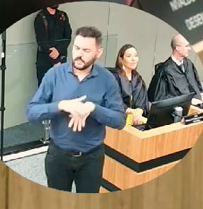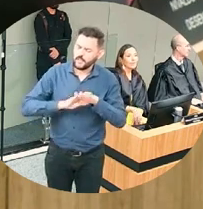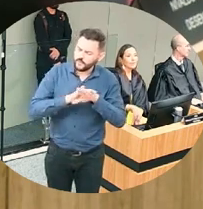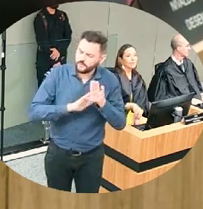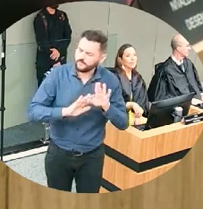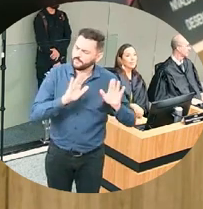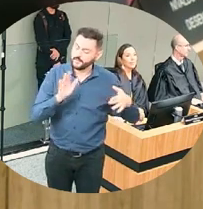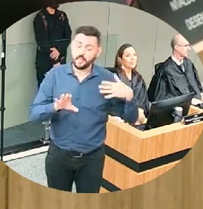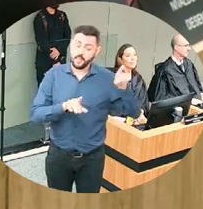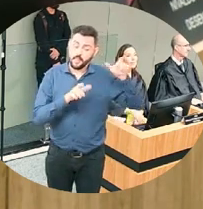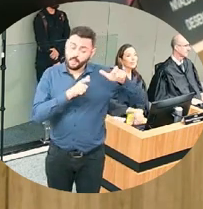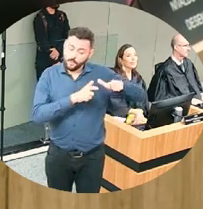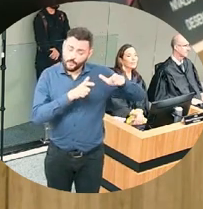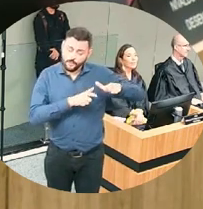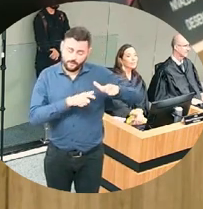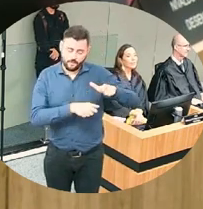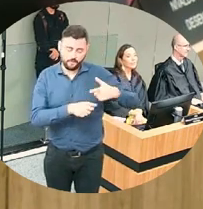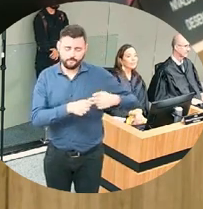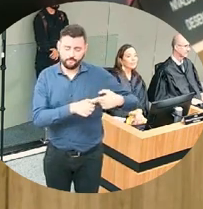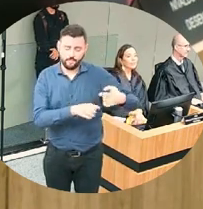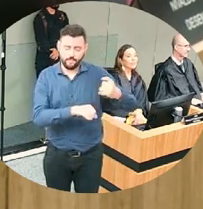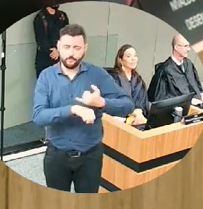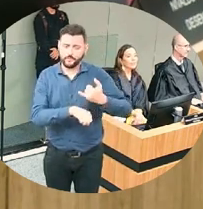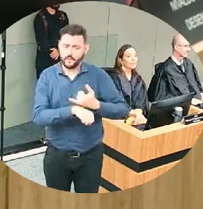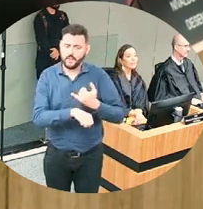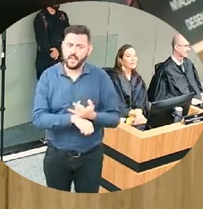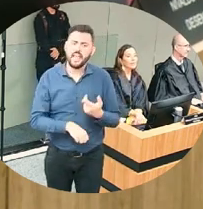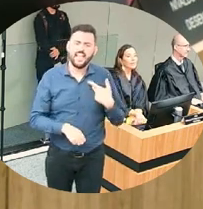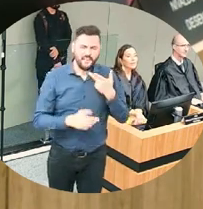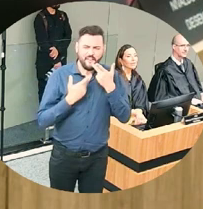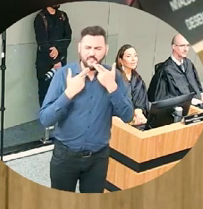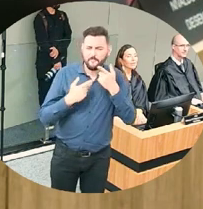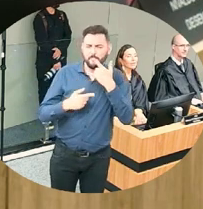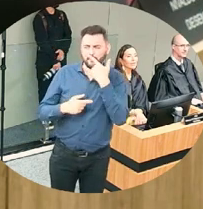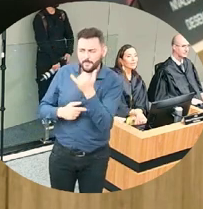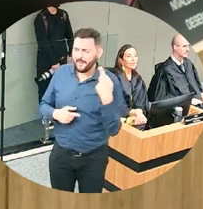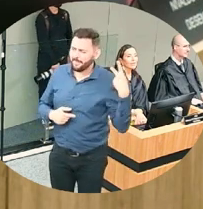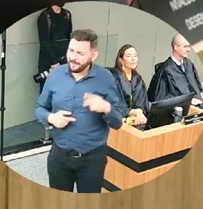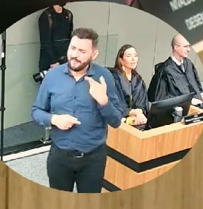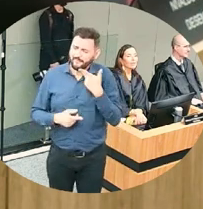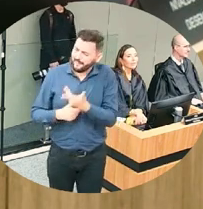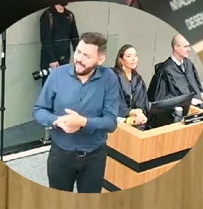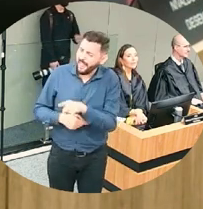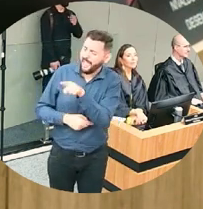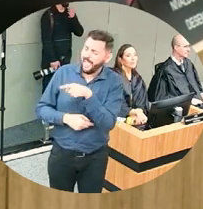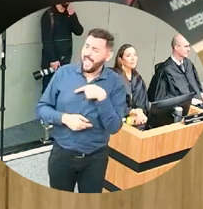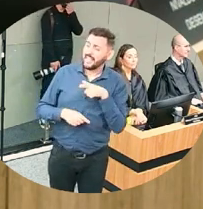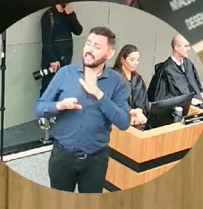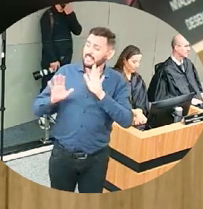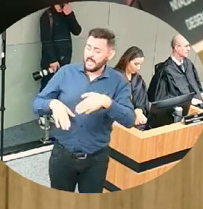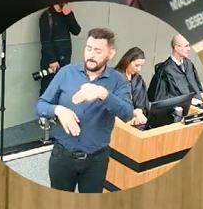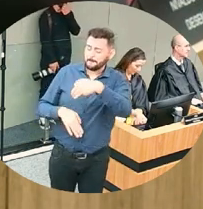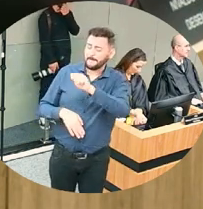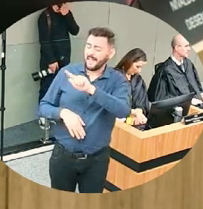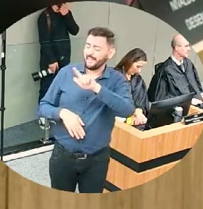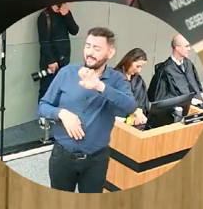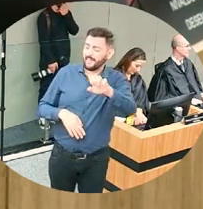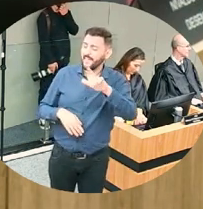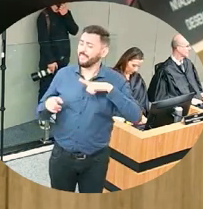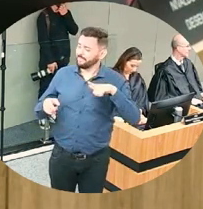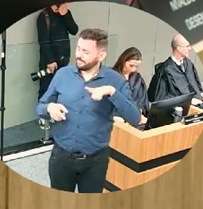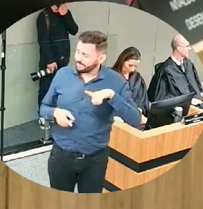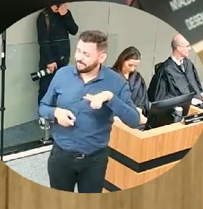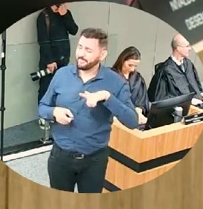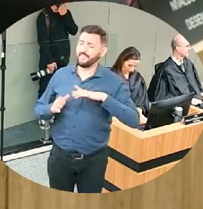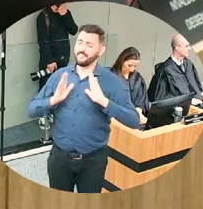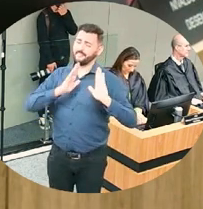Joinville ele me dizia é lá em Malé construi uma casa na época que ainda existia Rede Ferroviária